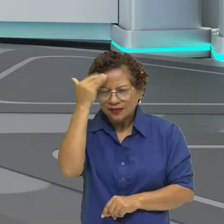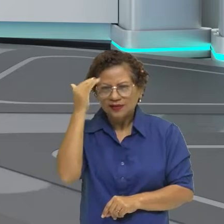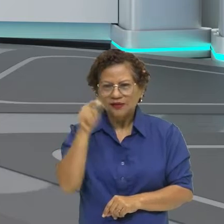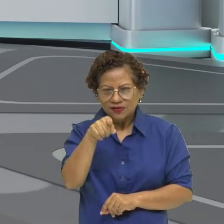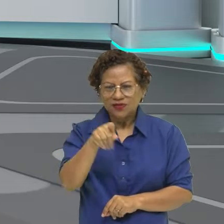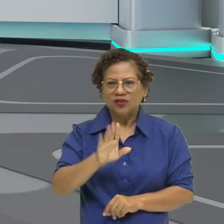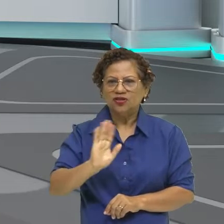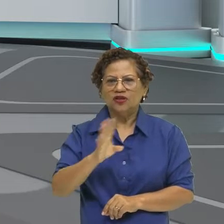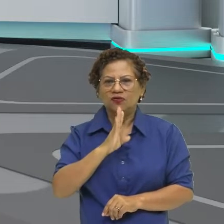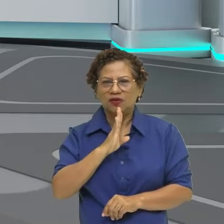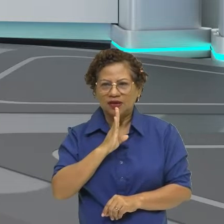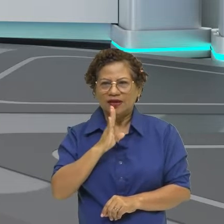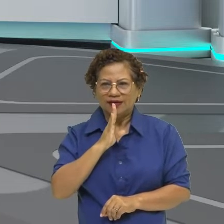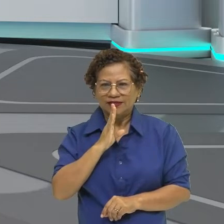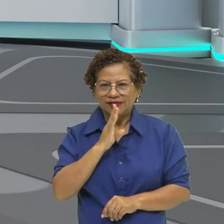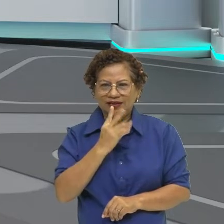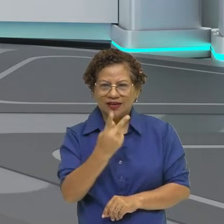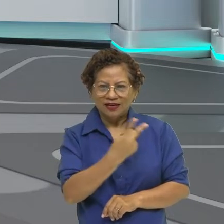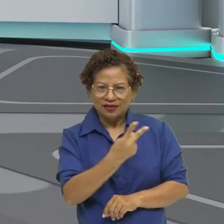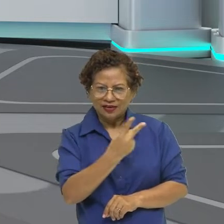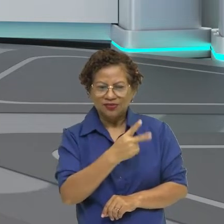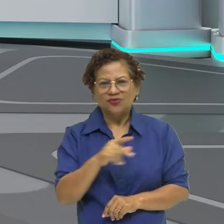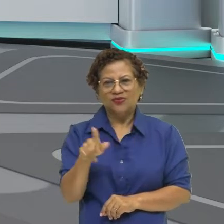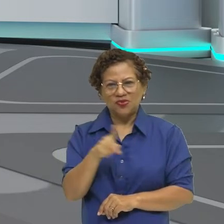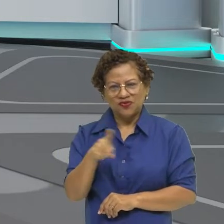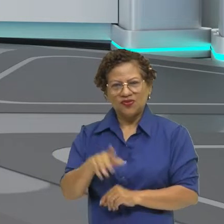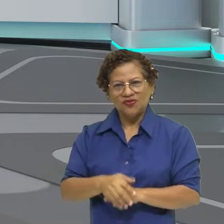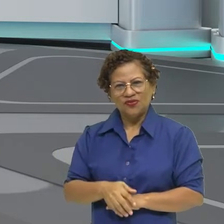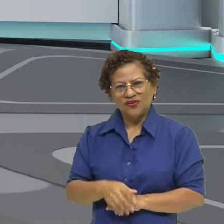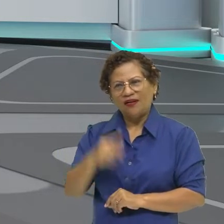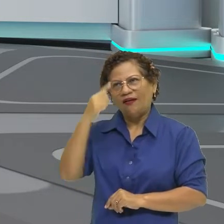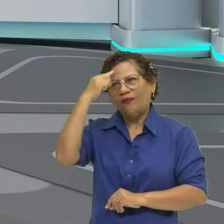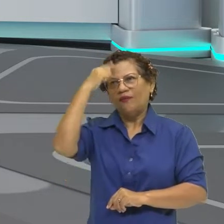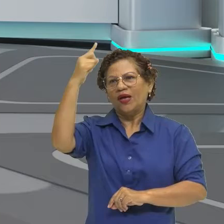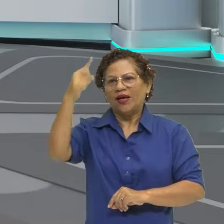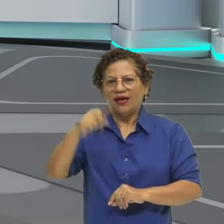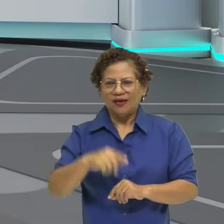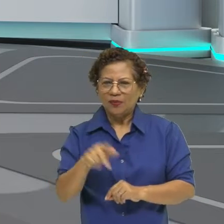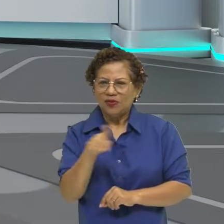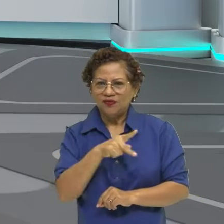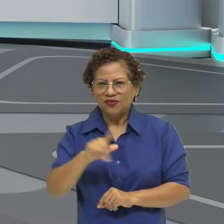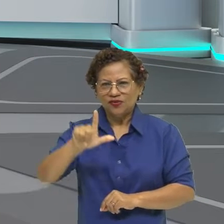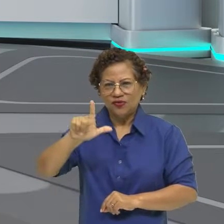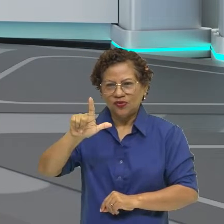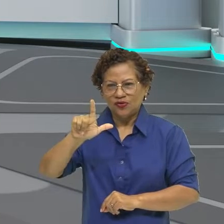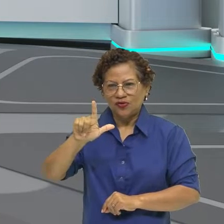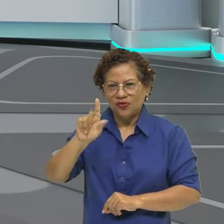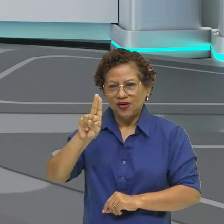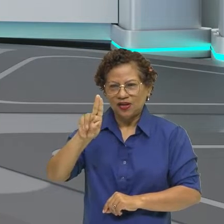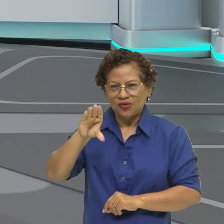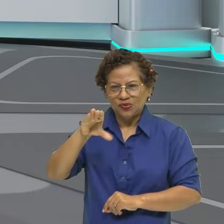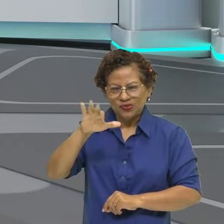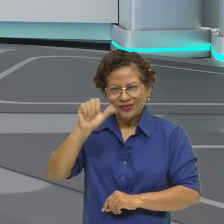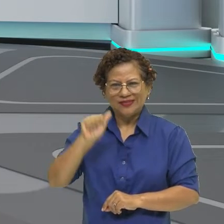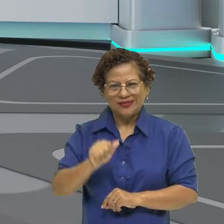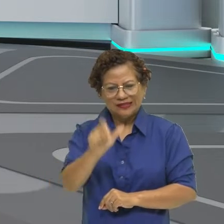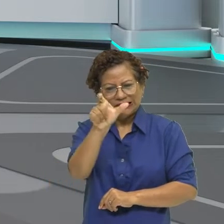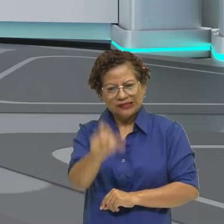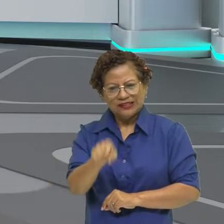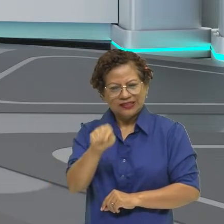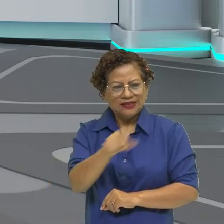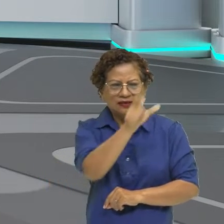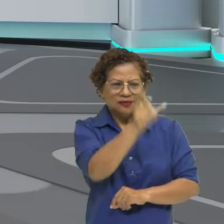conhecer um pouco a gente? Né? Tiveram alguma ideia? A professora Lúcia desse jeito, a professora Gabriela daquele